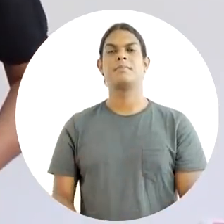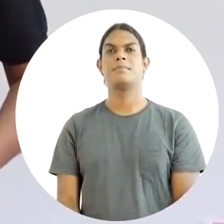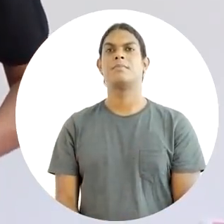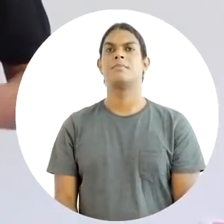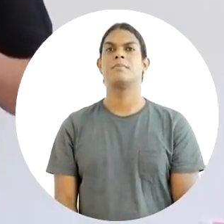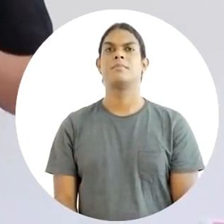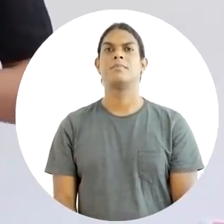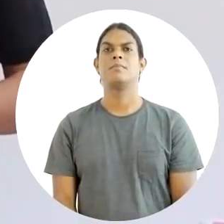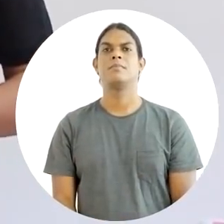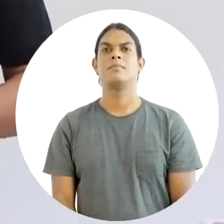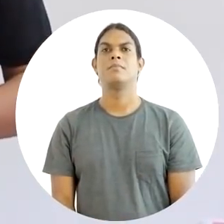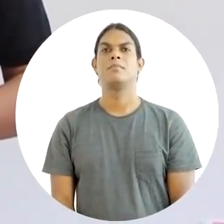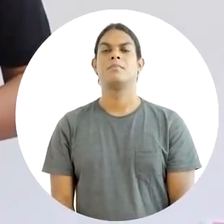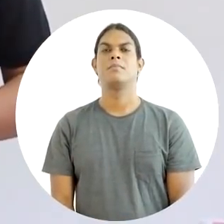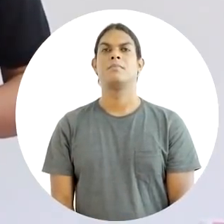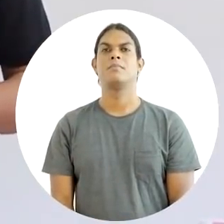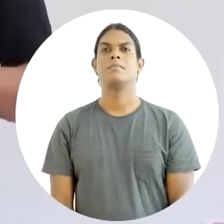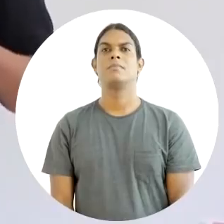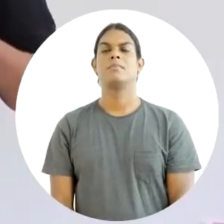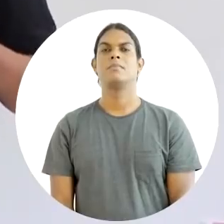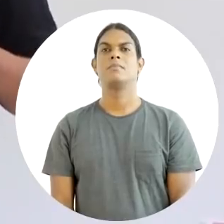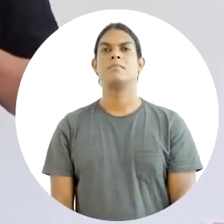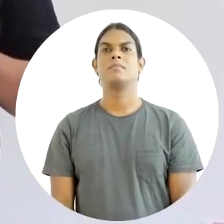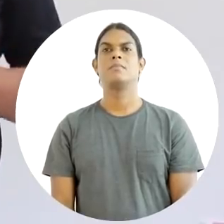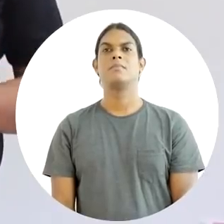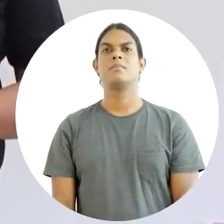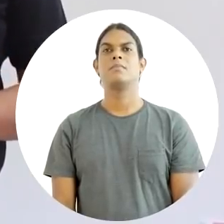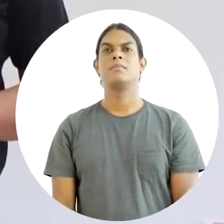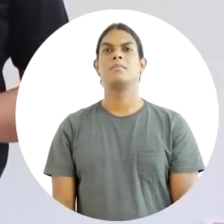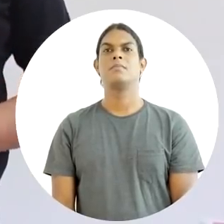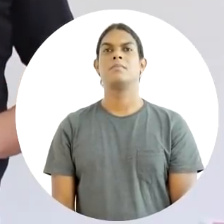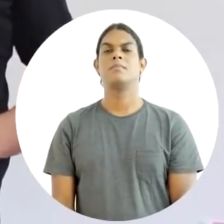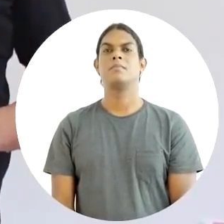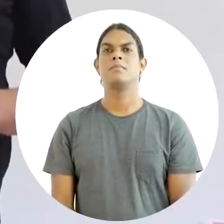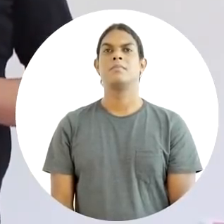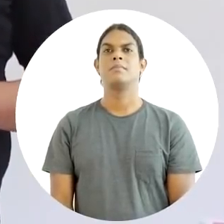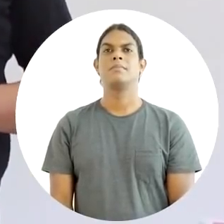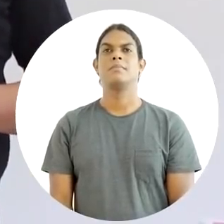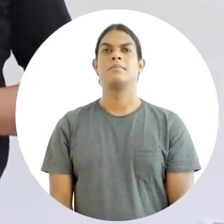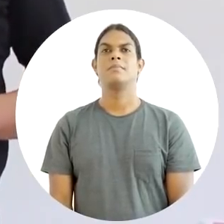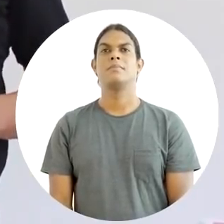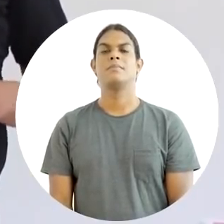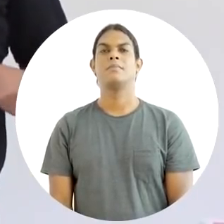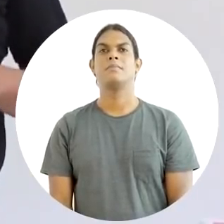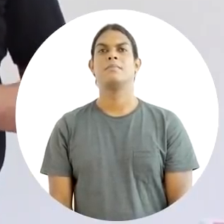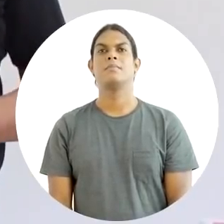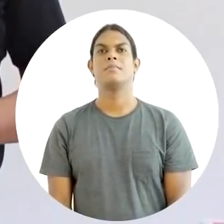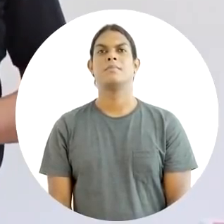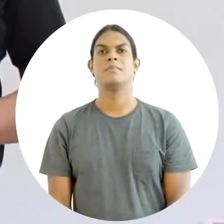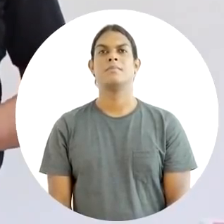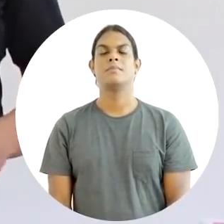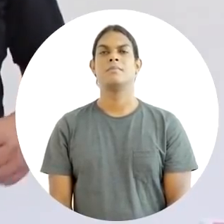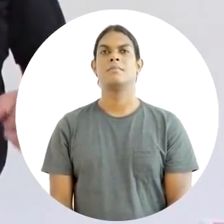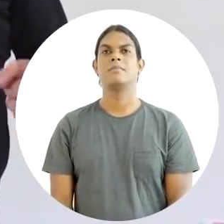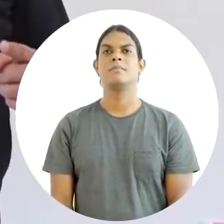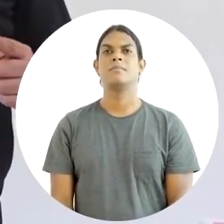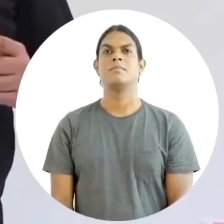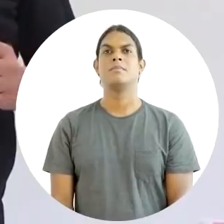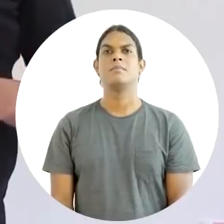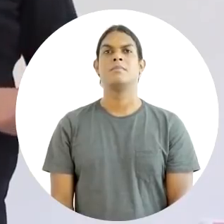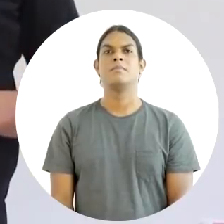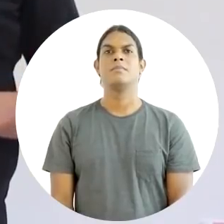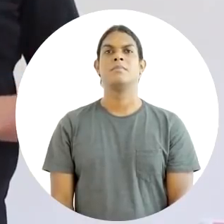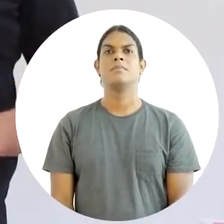common, né? Cause. Nós temos equipment, class, problem,